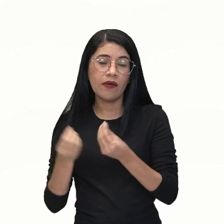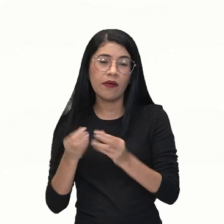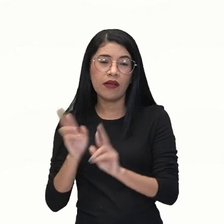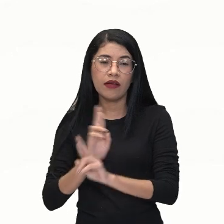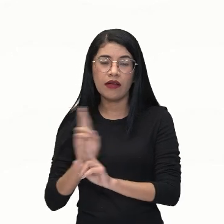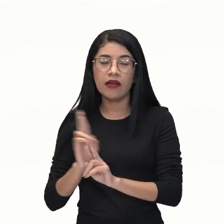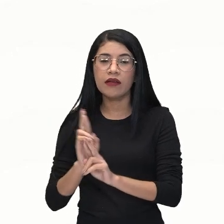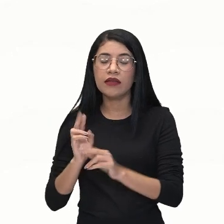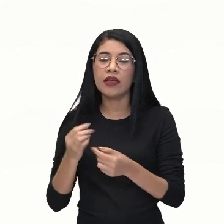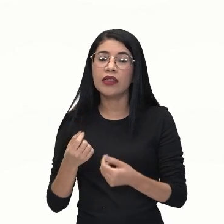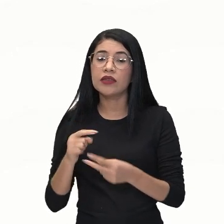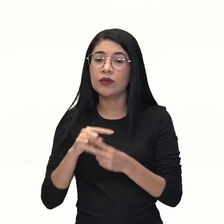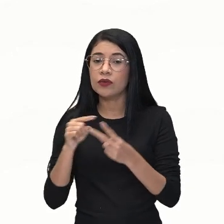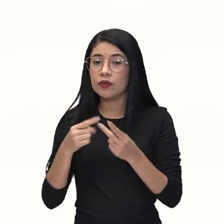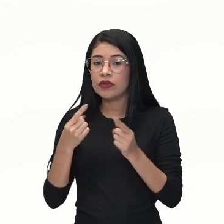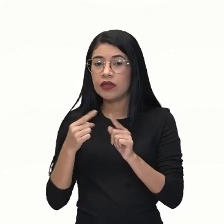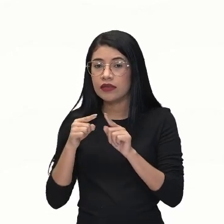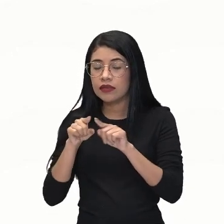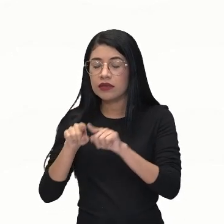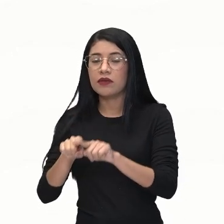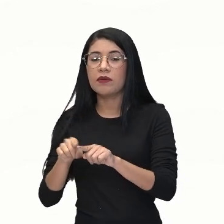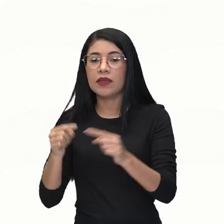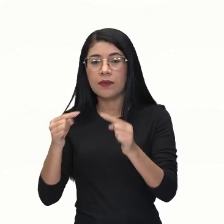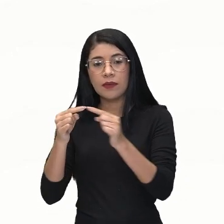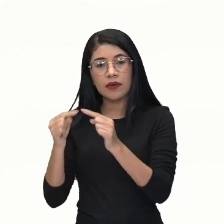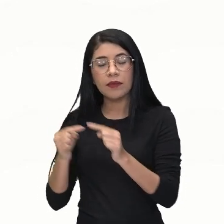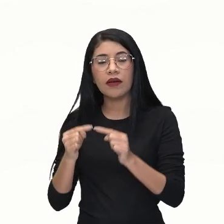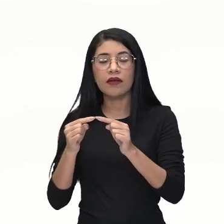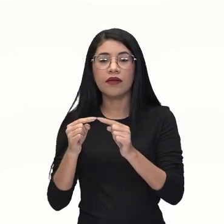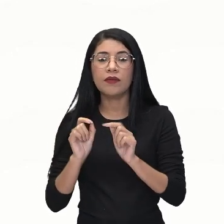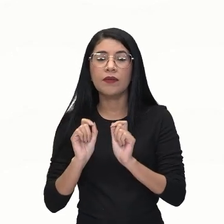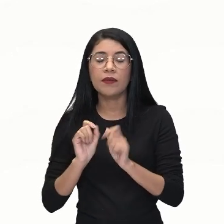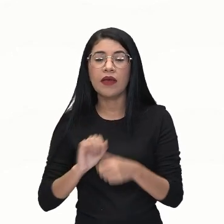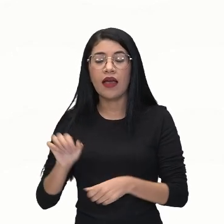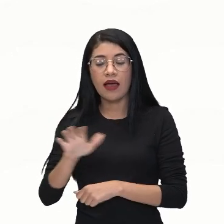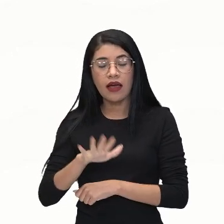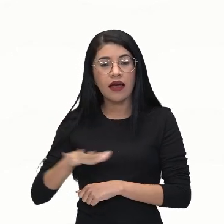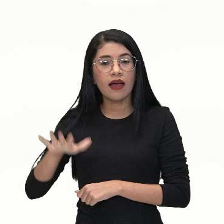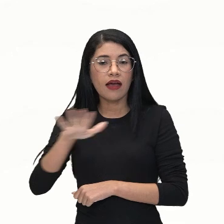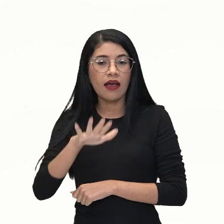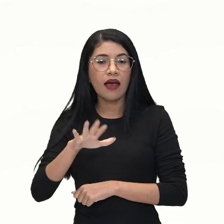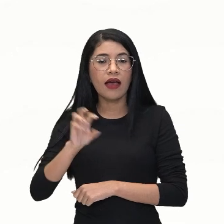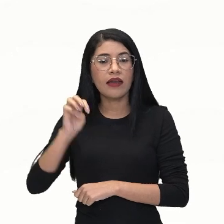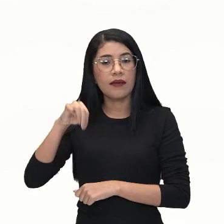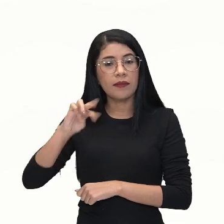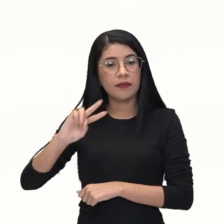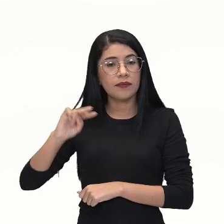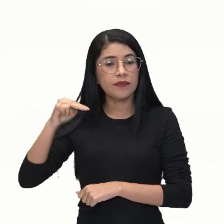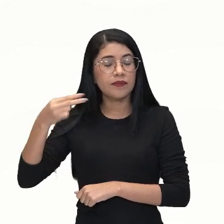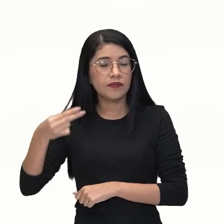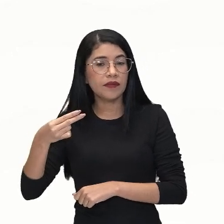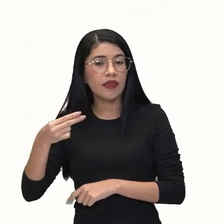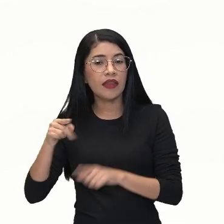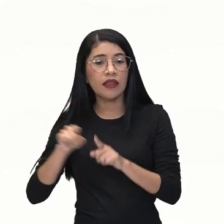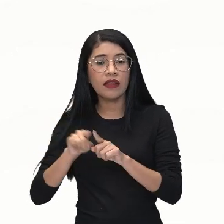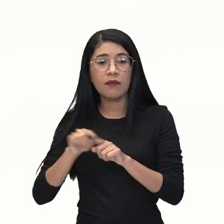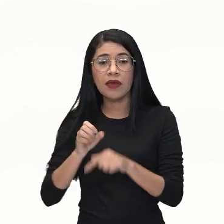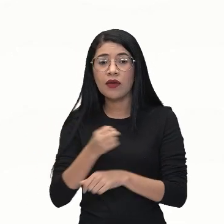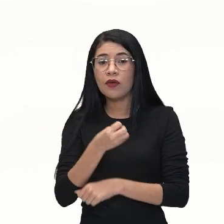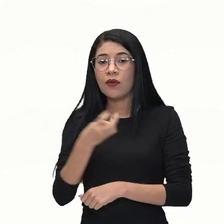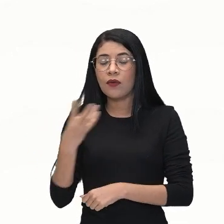grandezas proporcionais. As grandezas são áreas, que é em metros quadrados, e quantidade